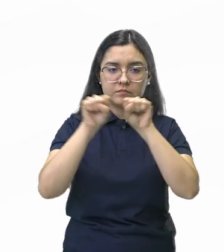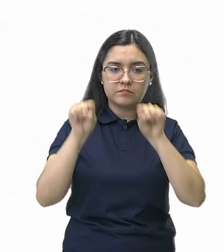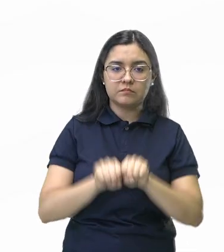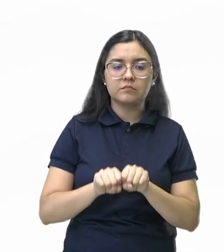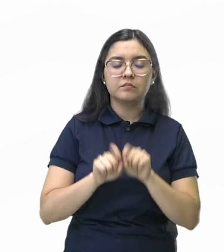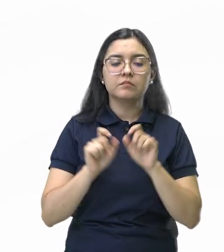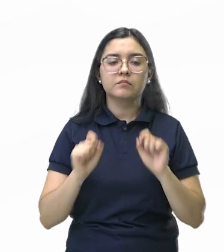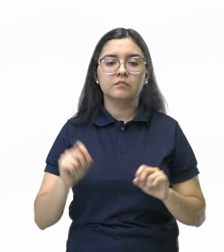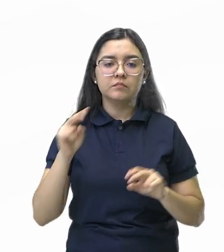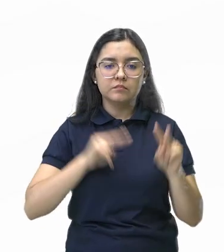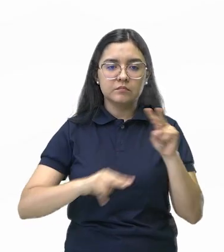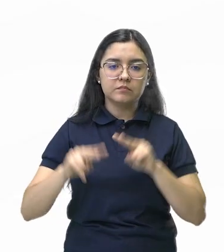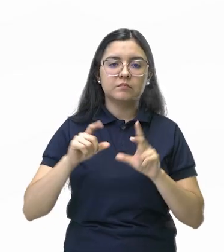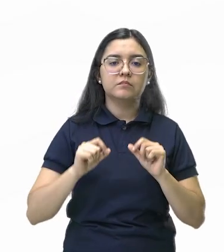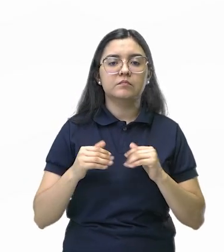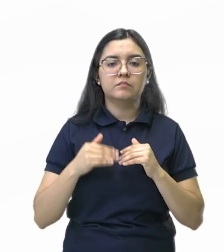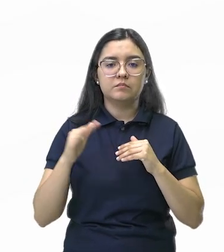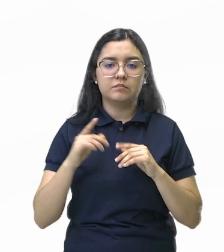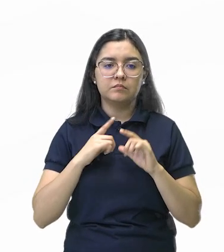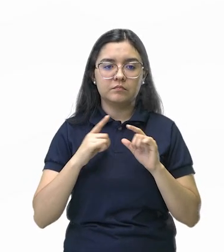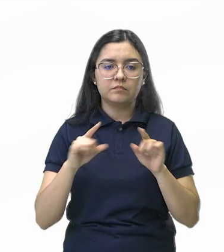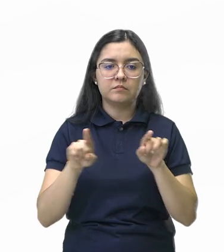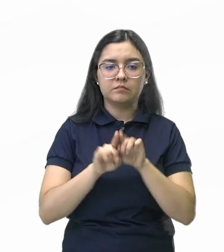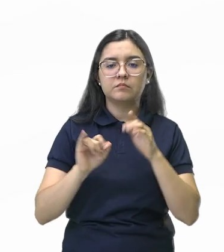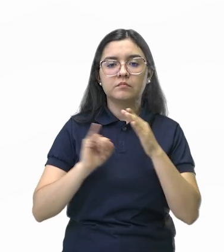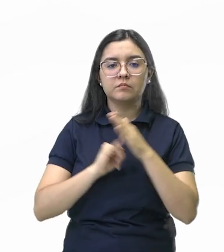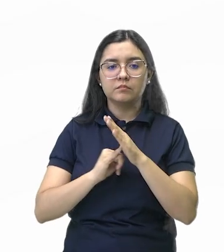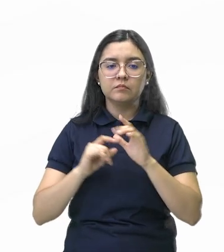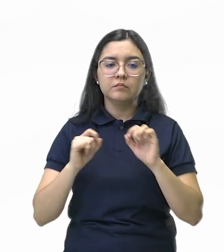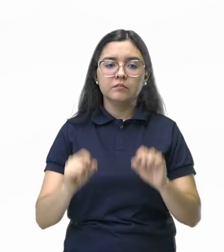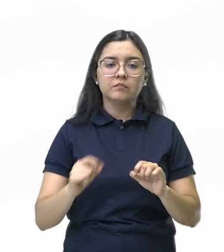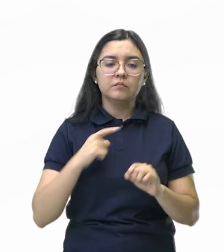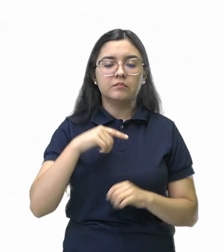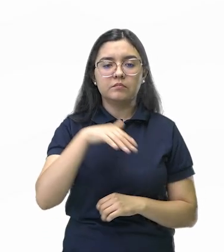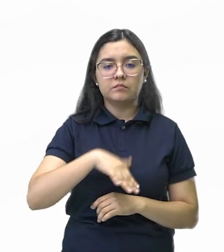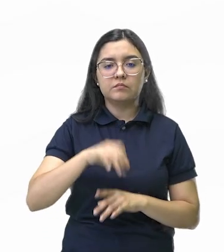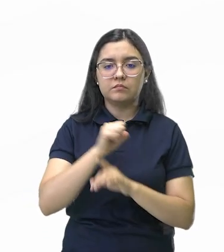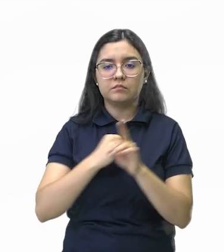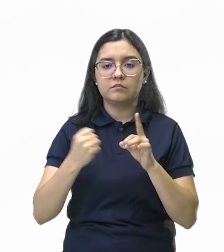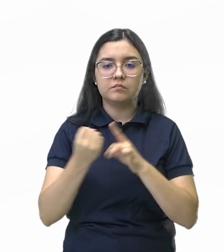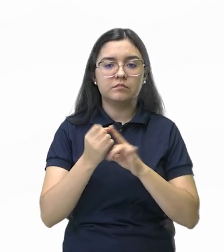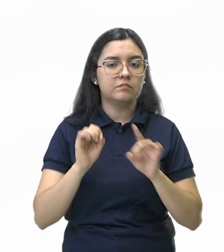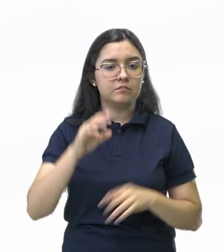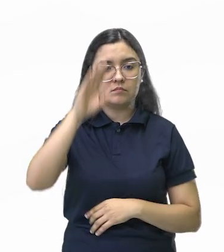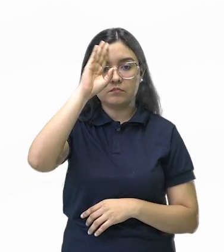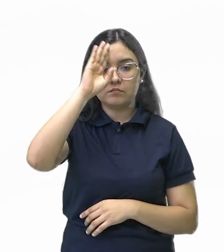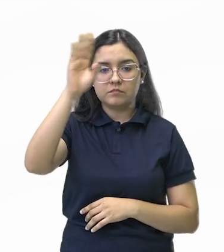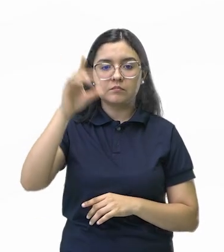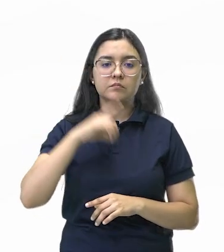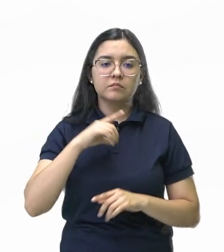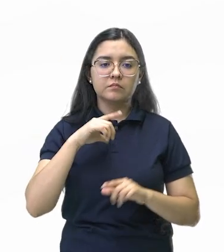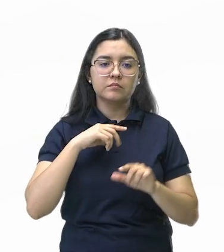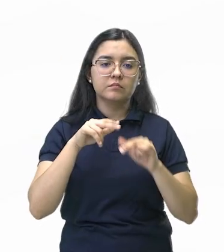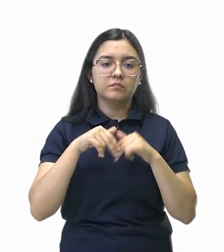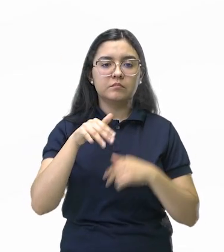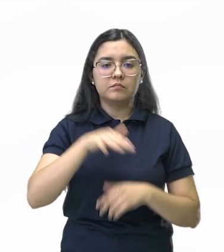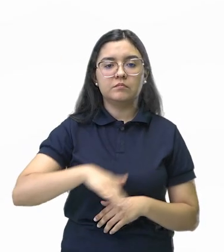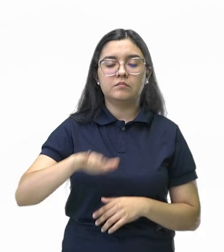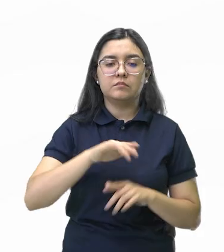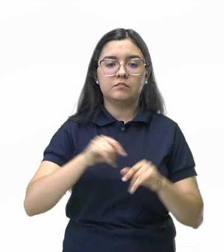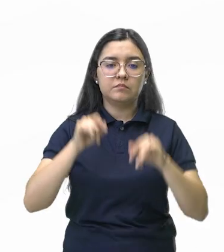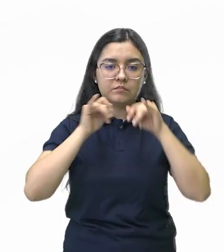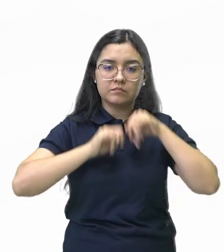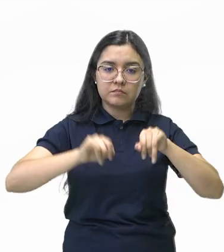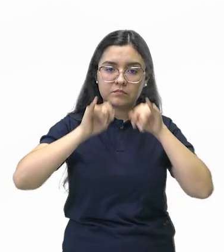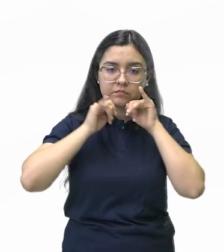mais fortemente institucionalizados, em âmbito social, especialmente por meio da área